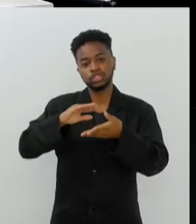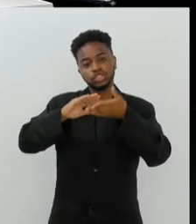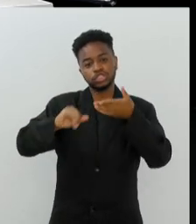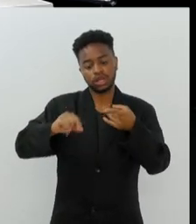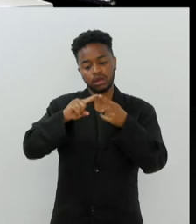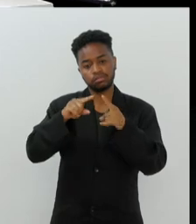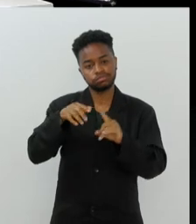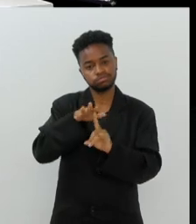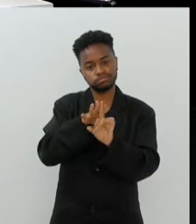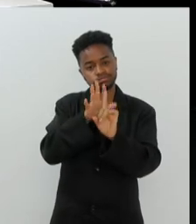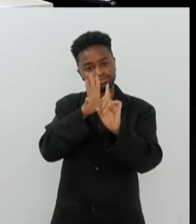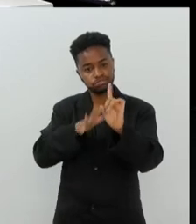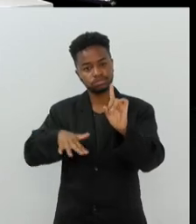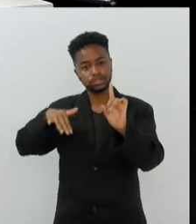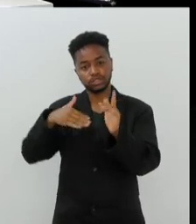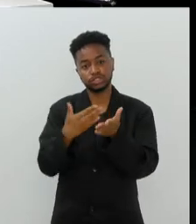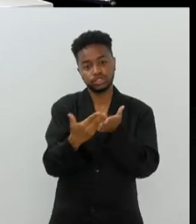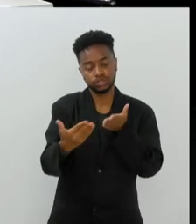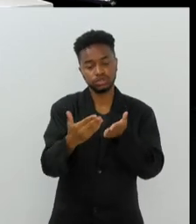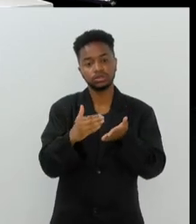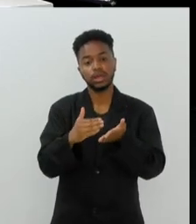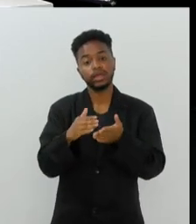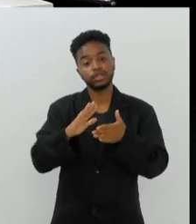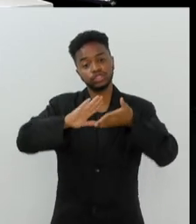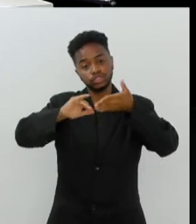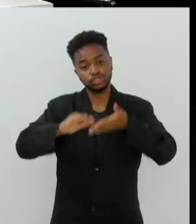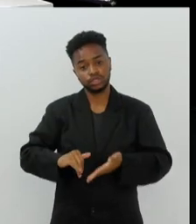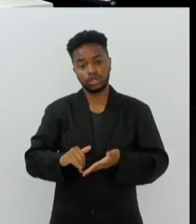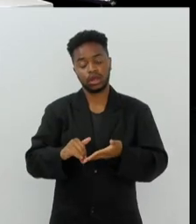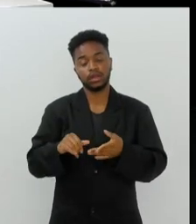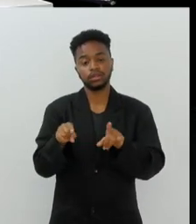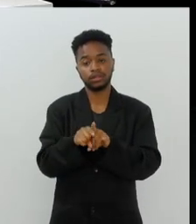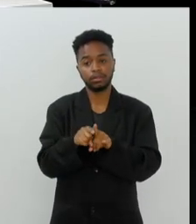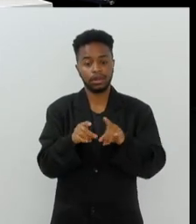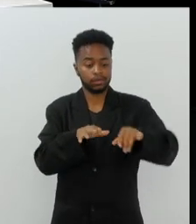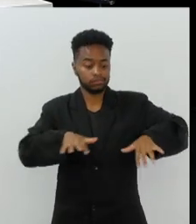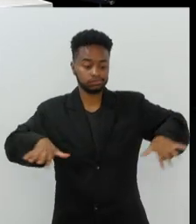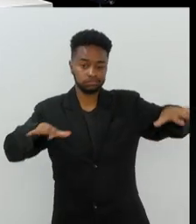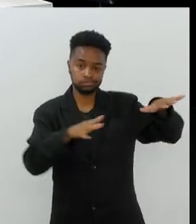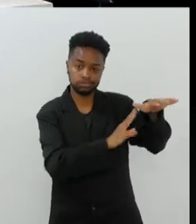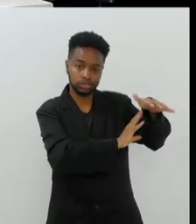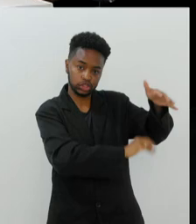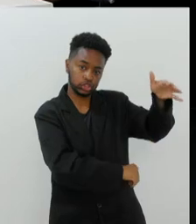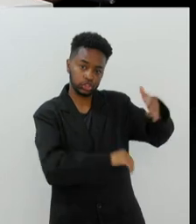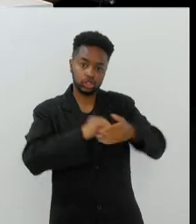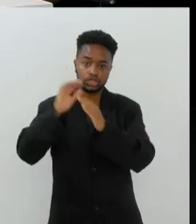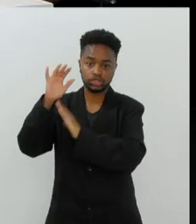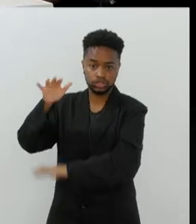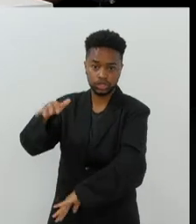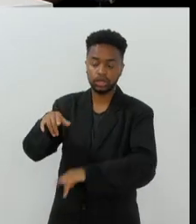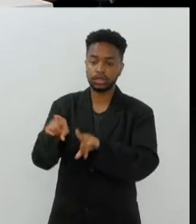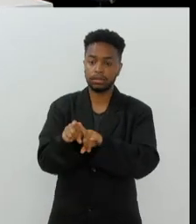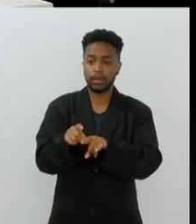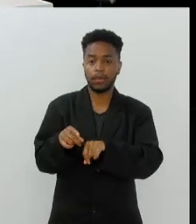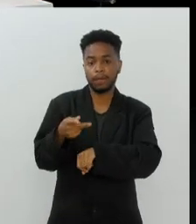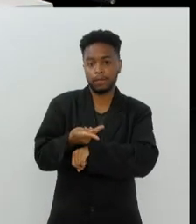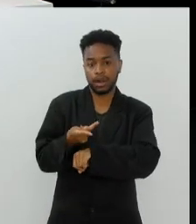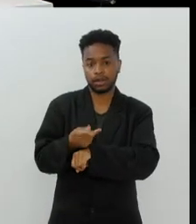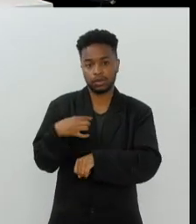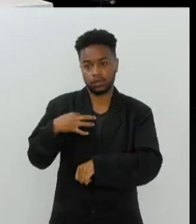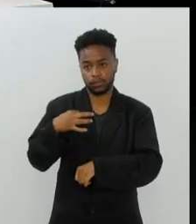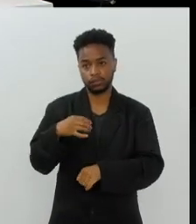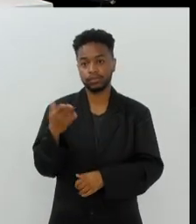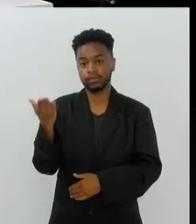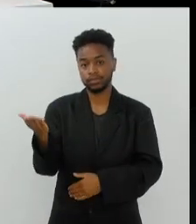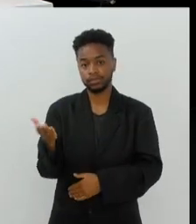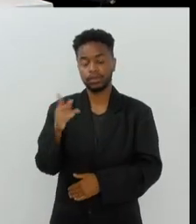saía, era só pra subir na grua. E essa manga de rabo de galo saía e tinha o prata, que era só para